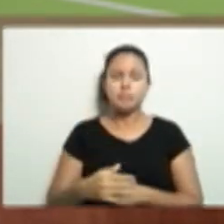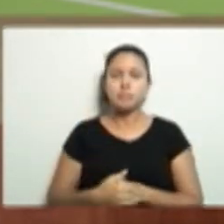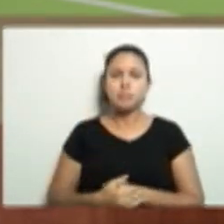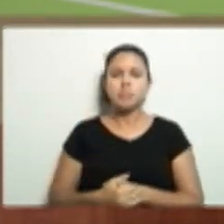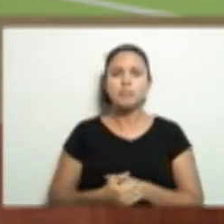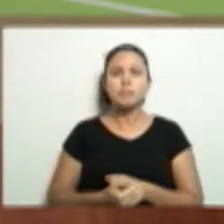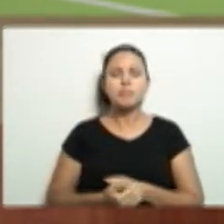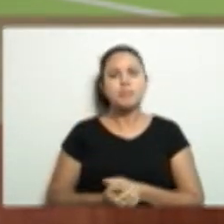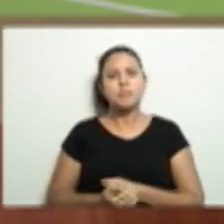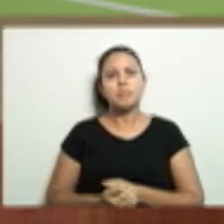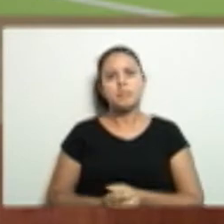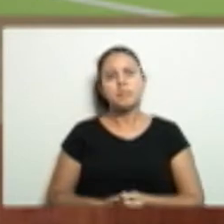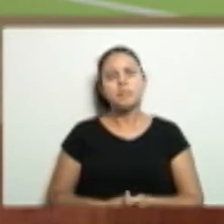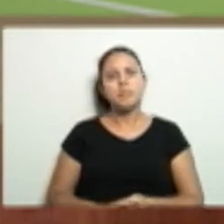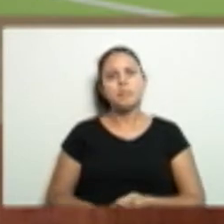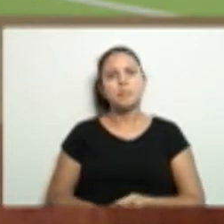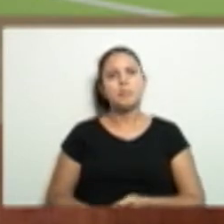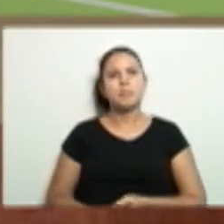resposta.